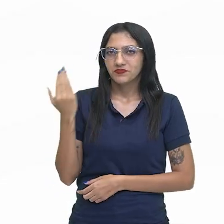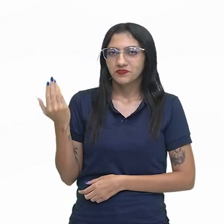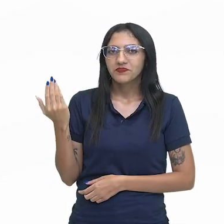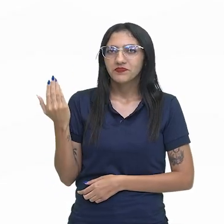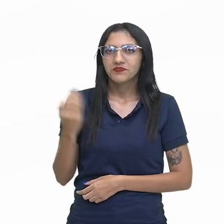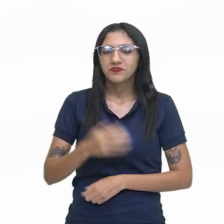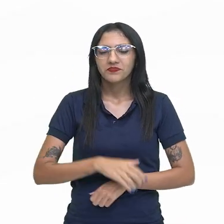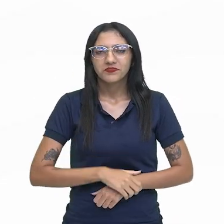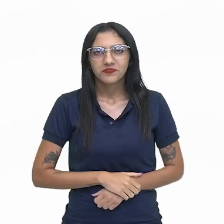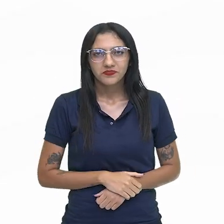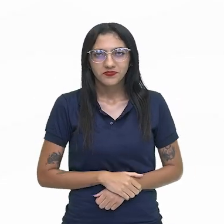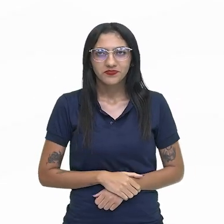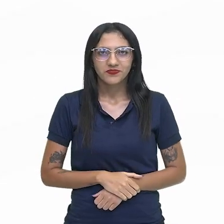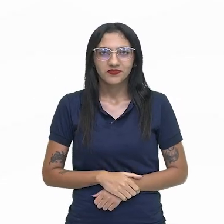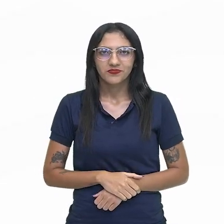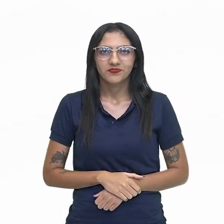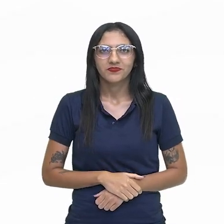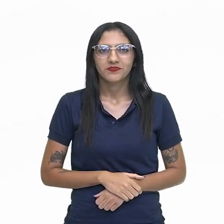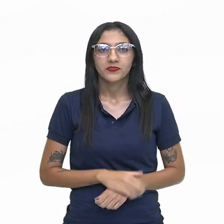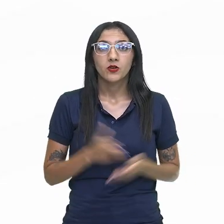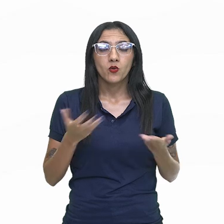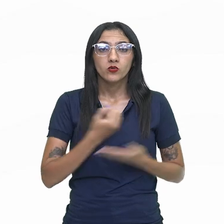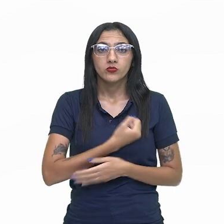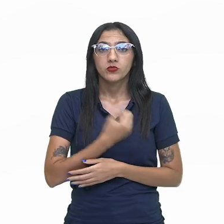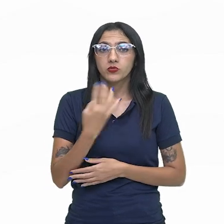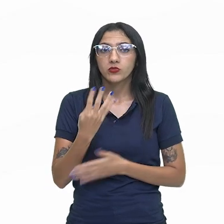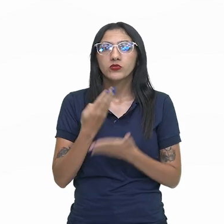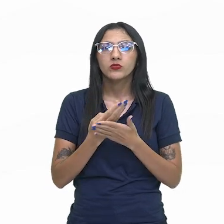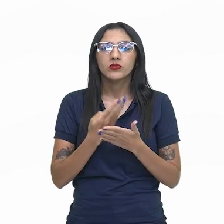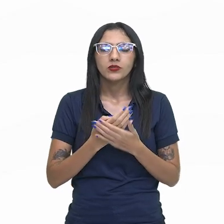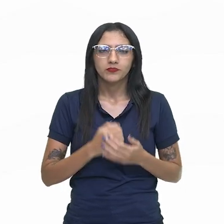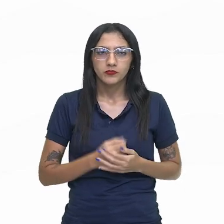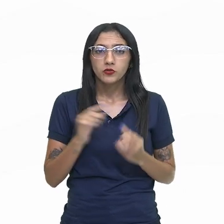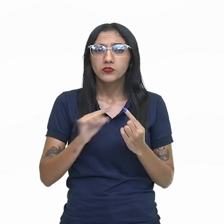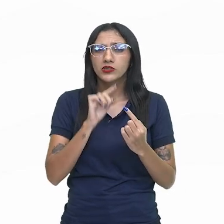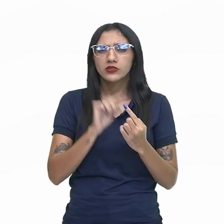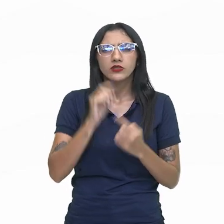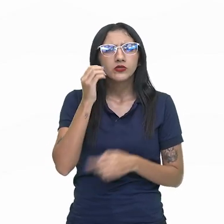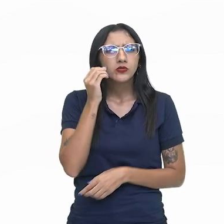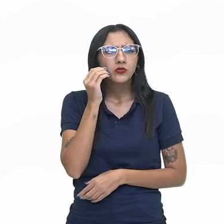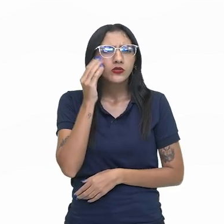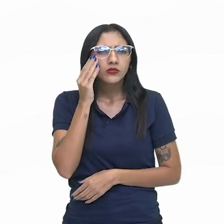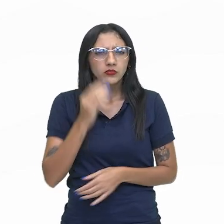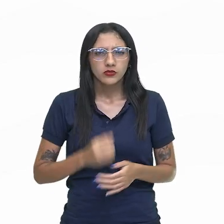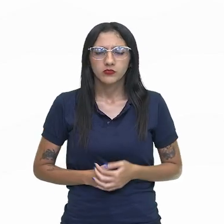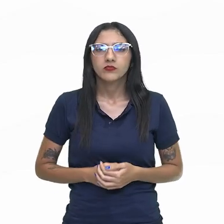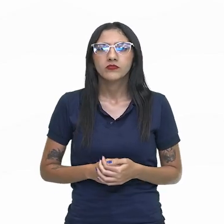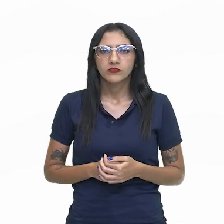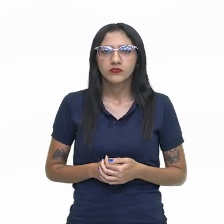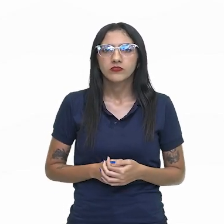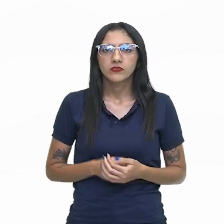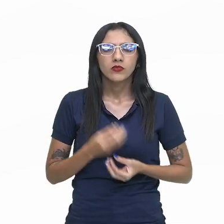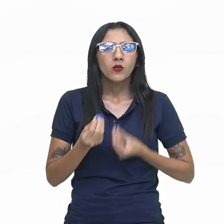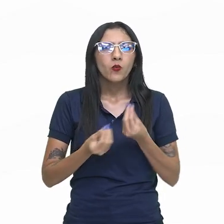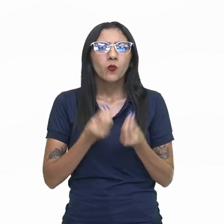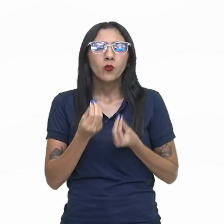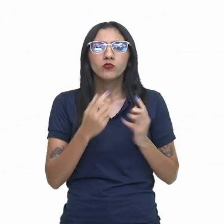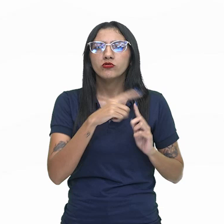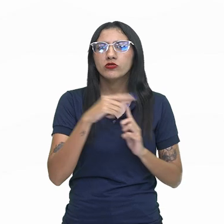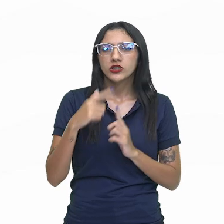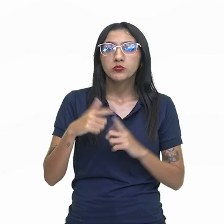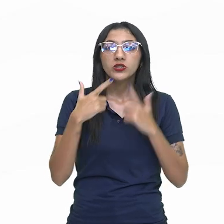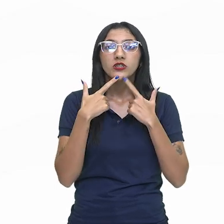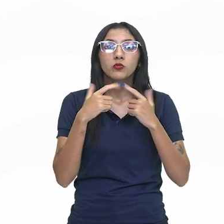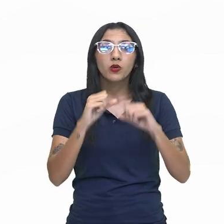nossa aula para vocês. Então, a gente vai trabalhar como objeto de conhecimento o funcionamento das linguagens